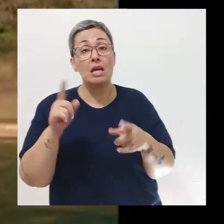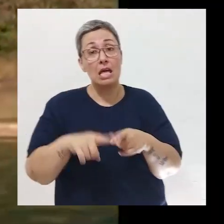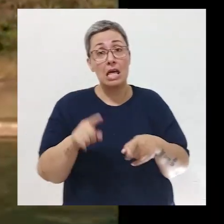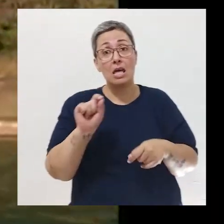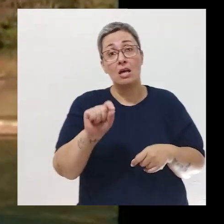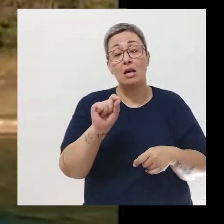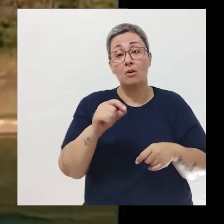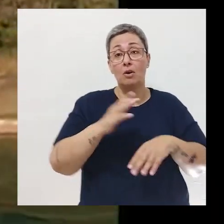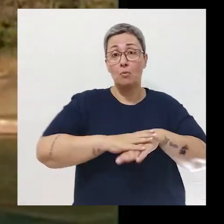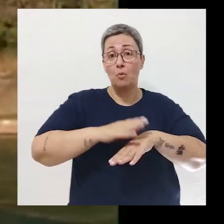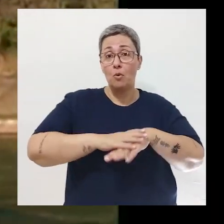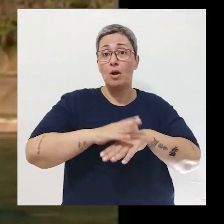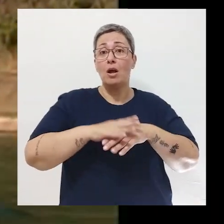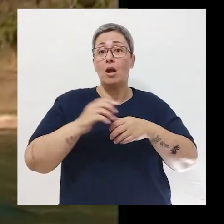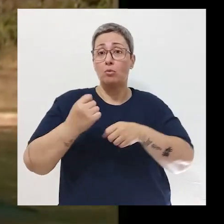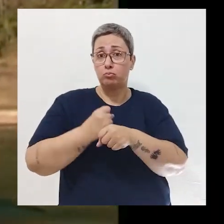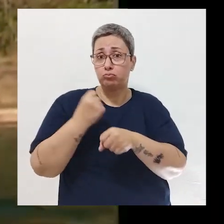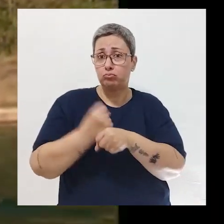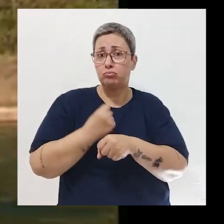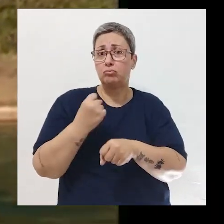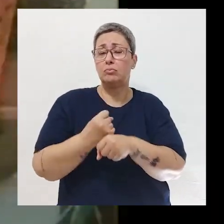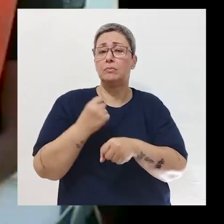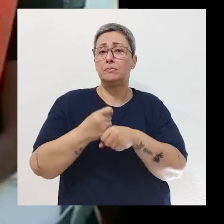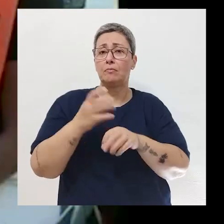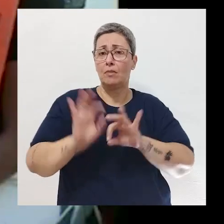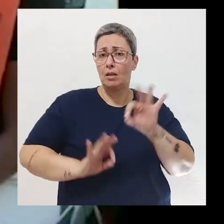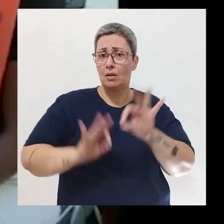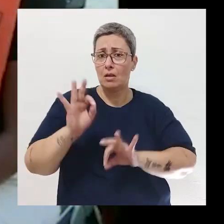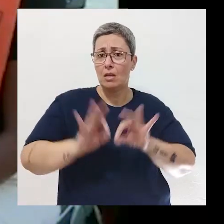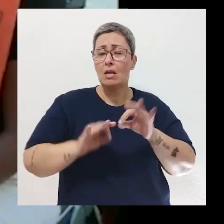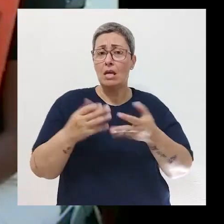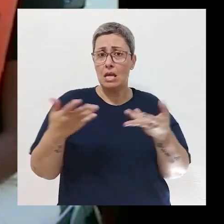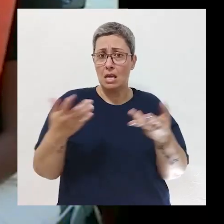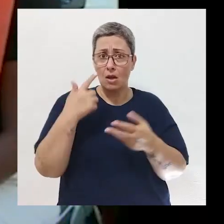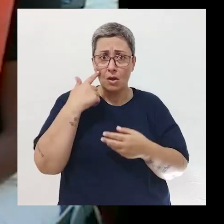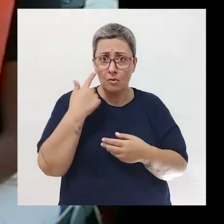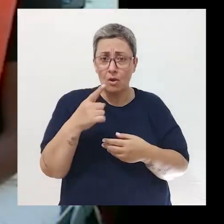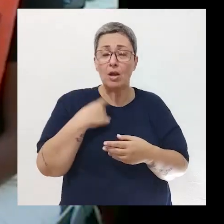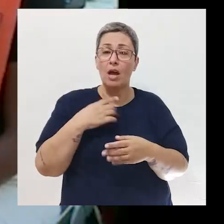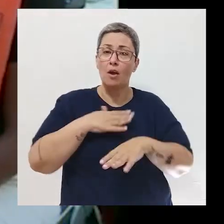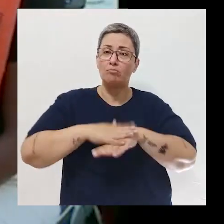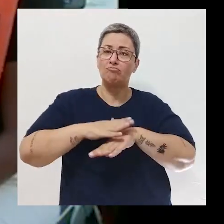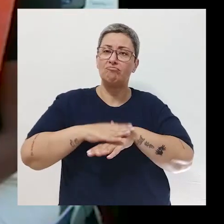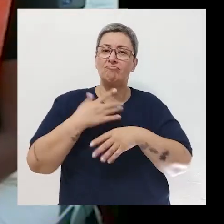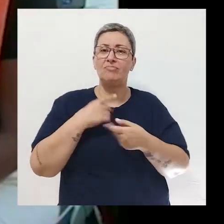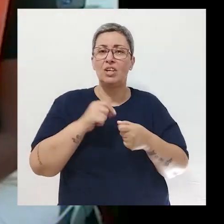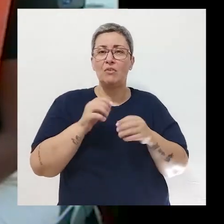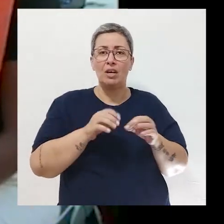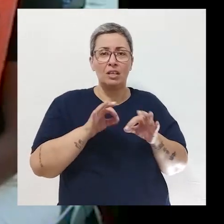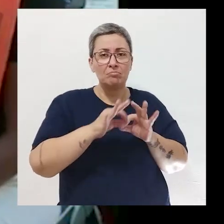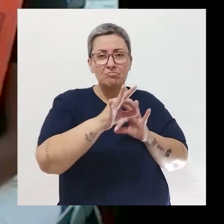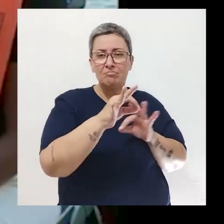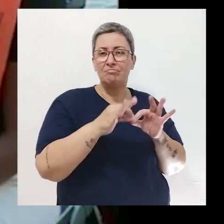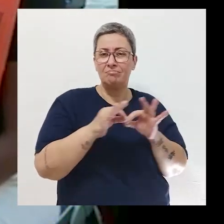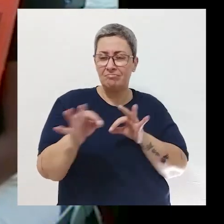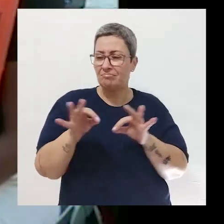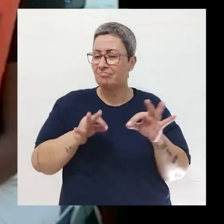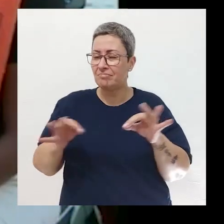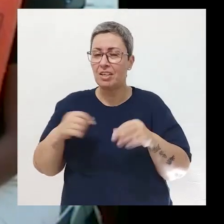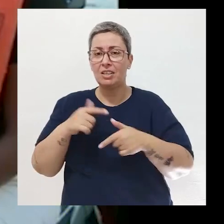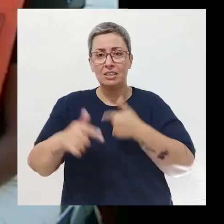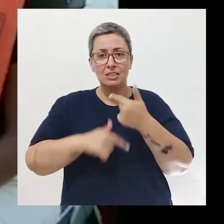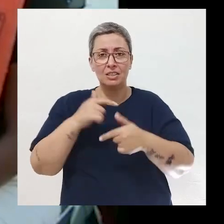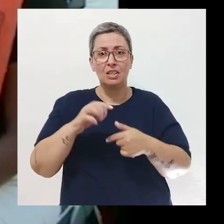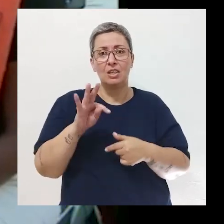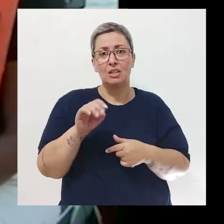artificial é uma coisa que foi construído. Esse projetado que você vê assim, eu fiz parte dele, fiz demarcação. Na época